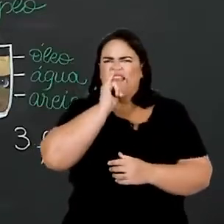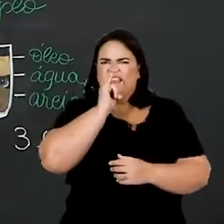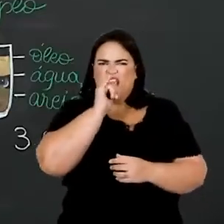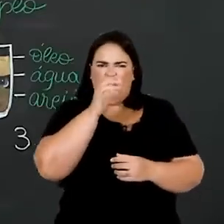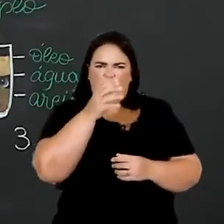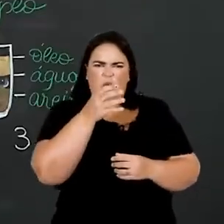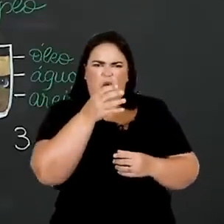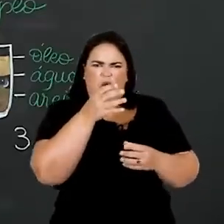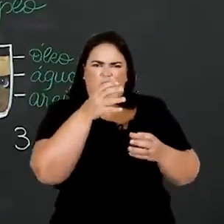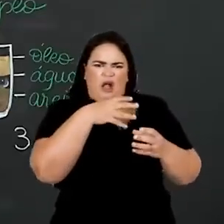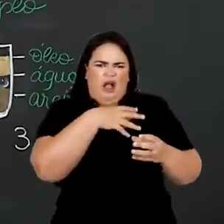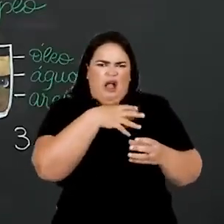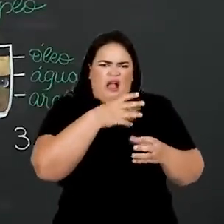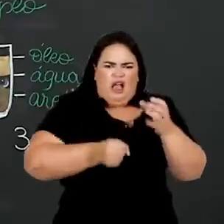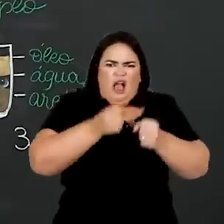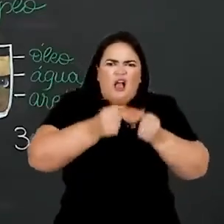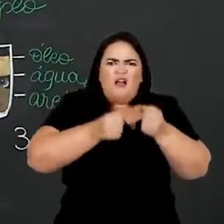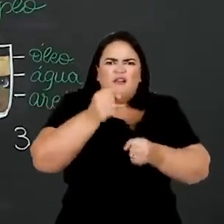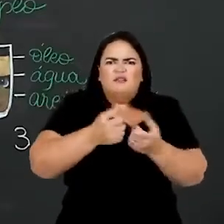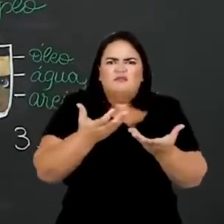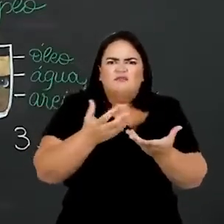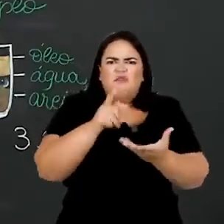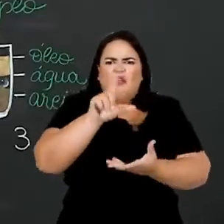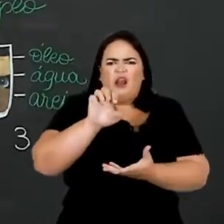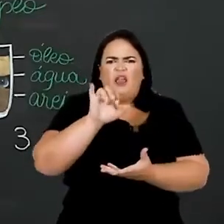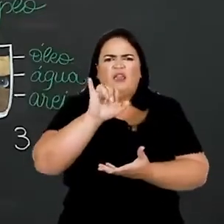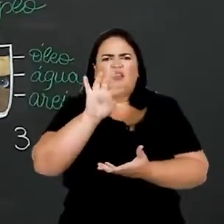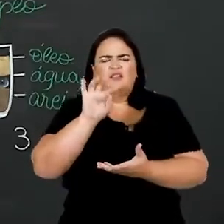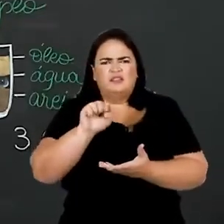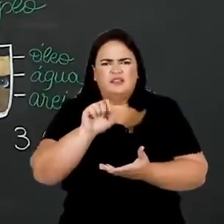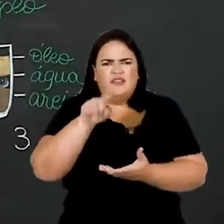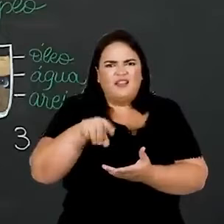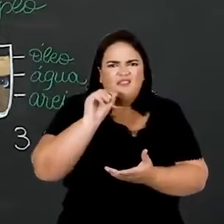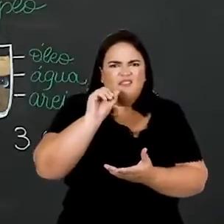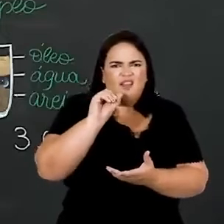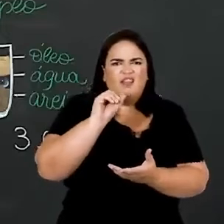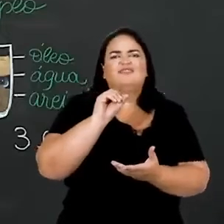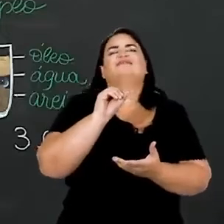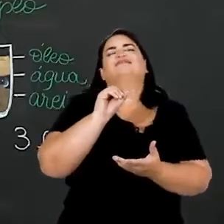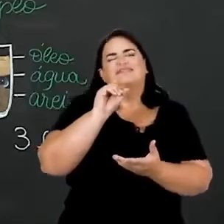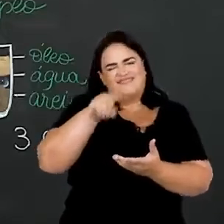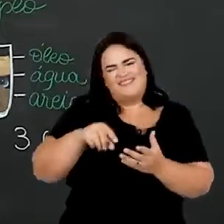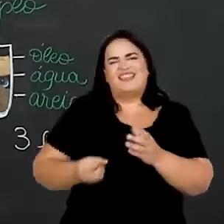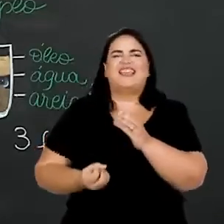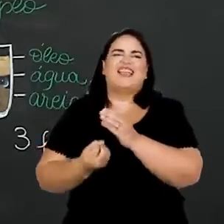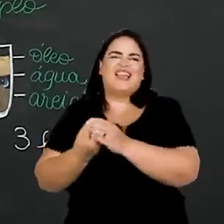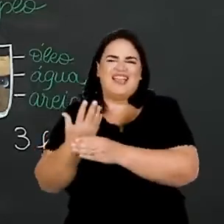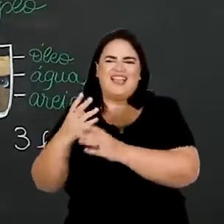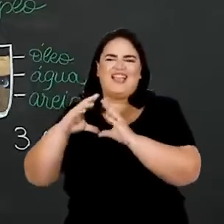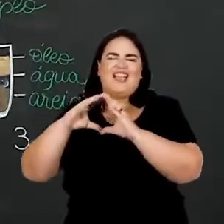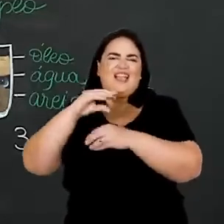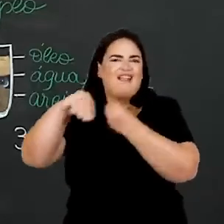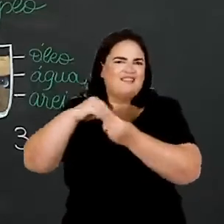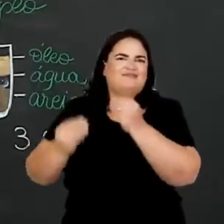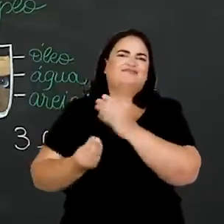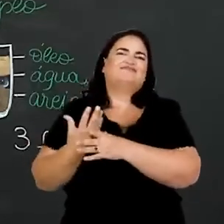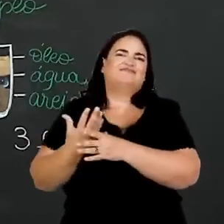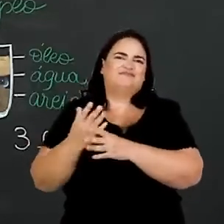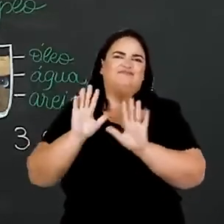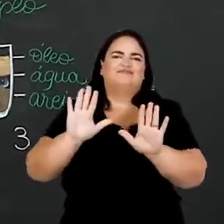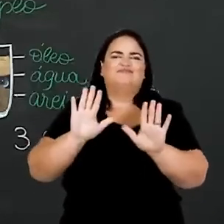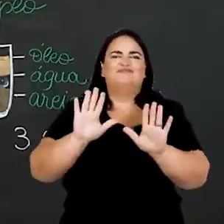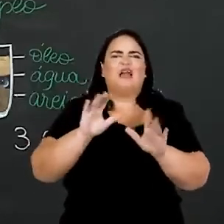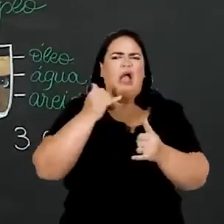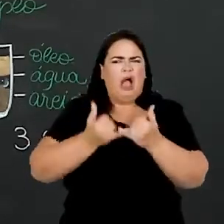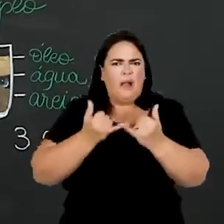você vai dizer o quê? Homogênea ou heterogênea? E eu te respondo, é heterogênea. Você, poxa, mas o leite e o óleo parece uma coisa só.